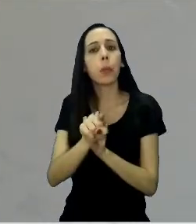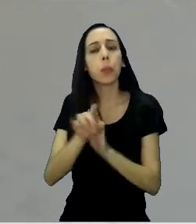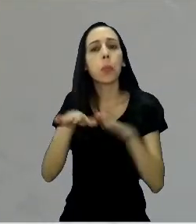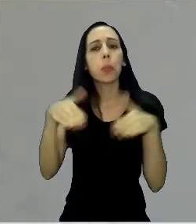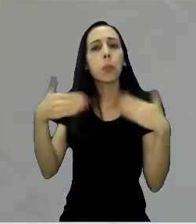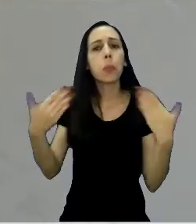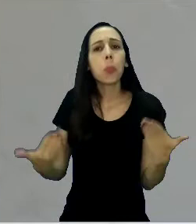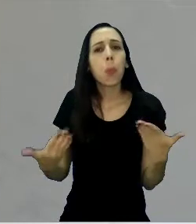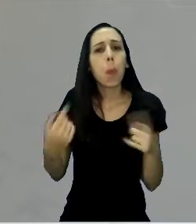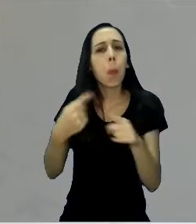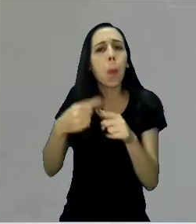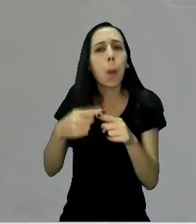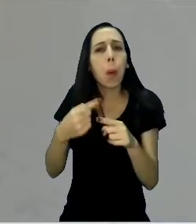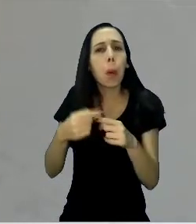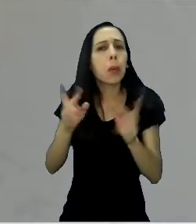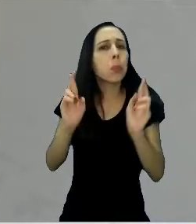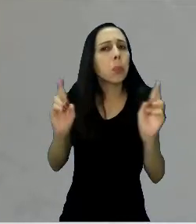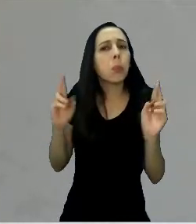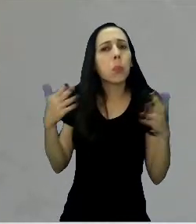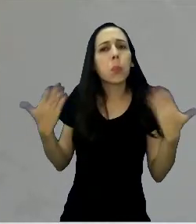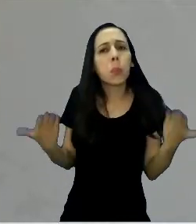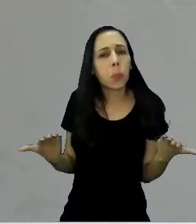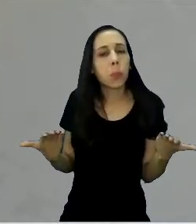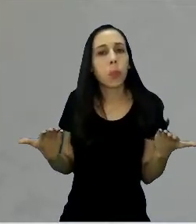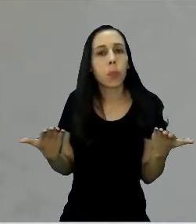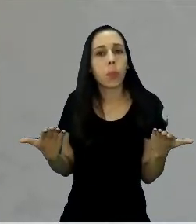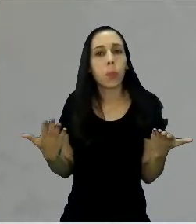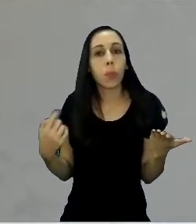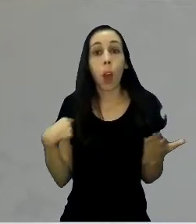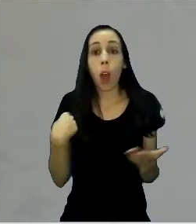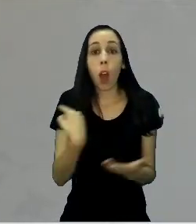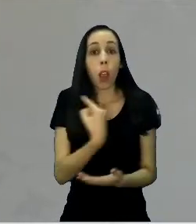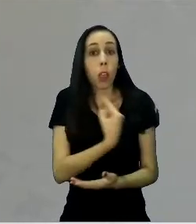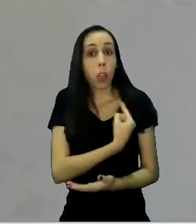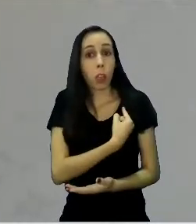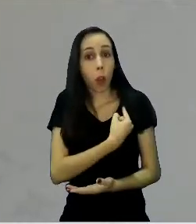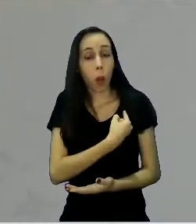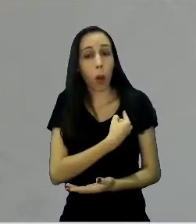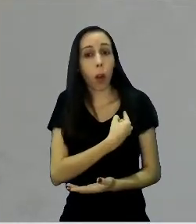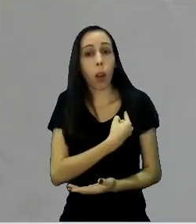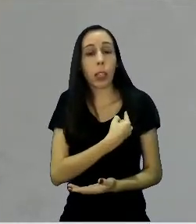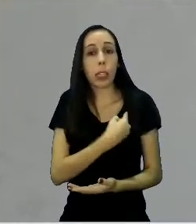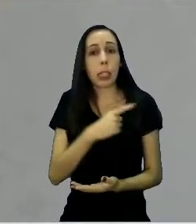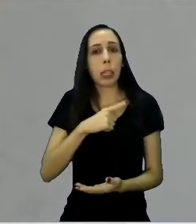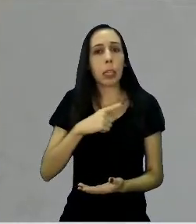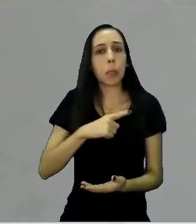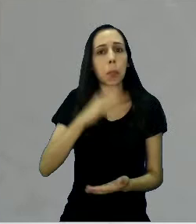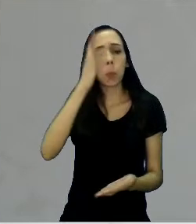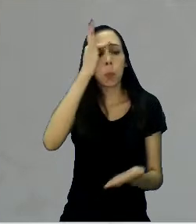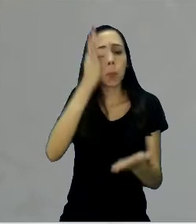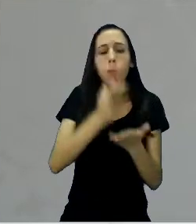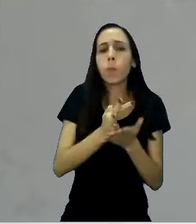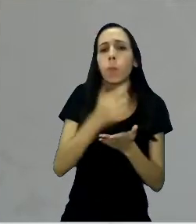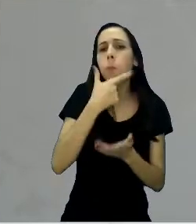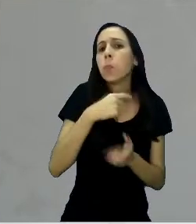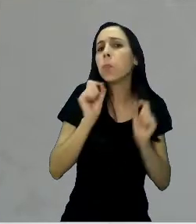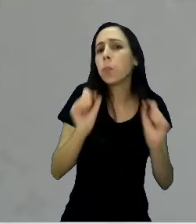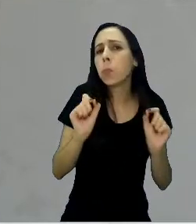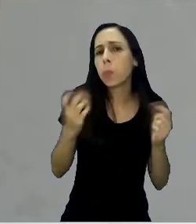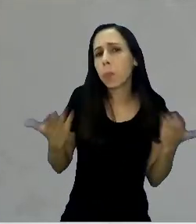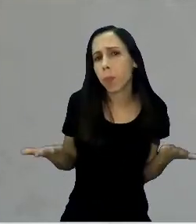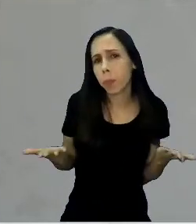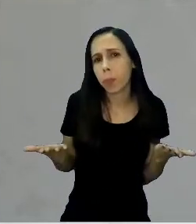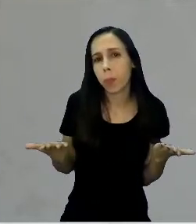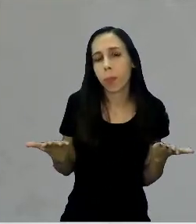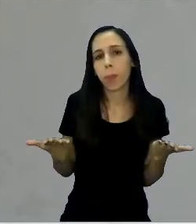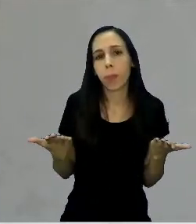pergunta: qual é a razão da nossa esperança? Em quem nós colocamos a nossa fé?